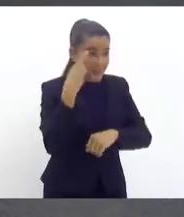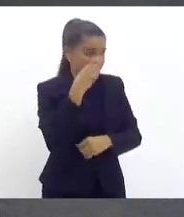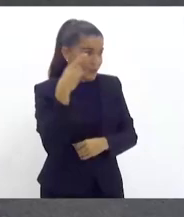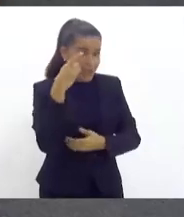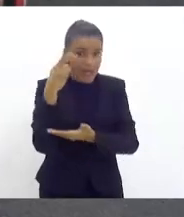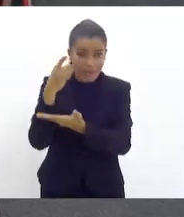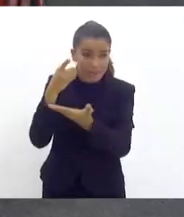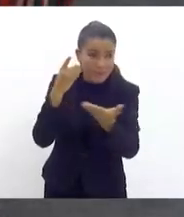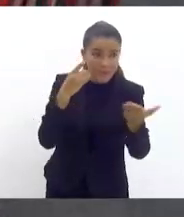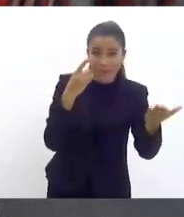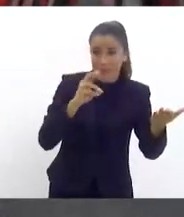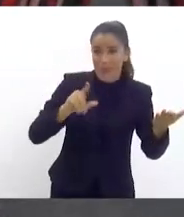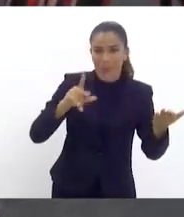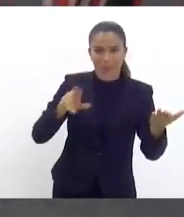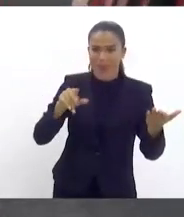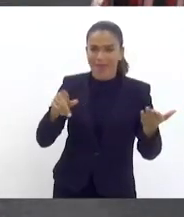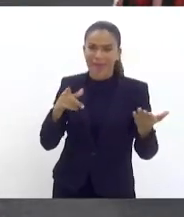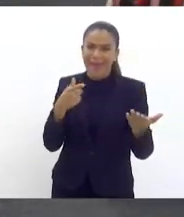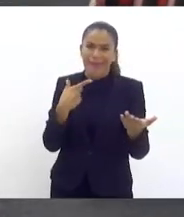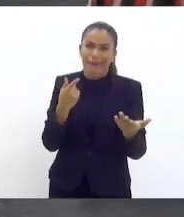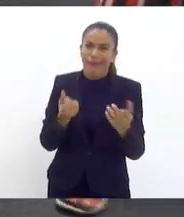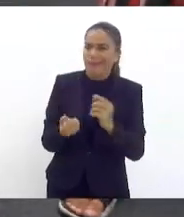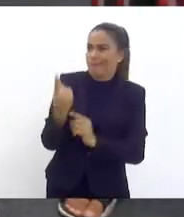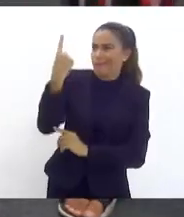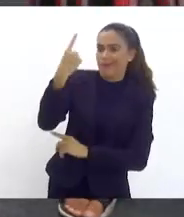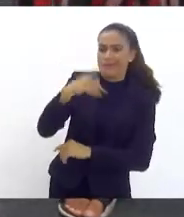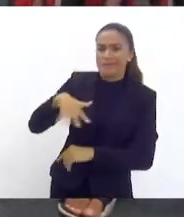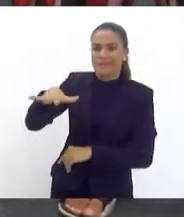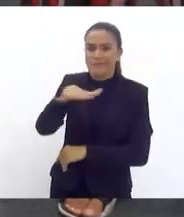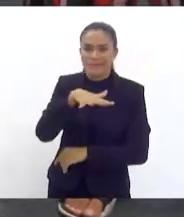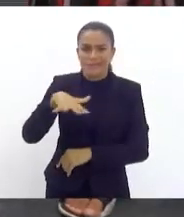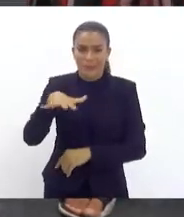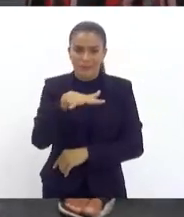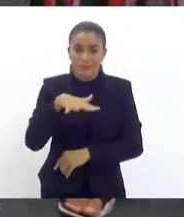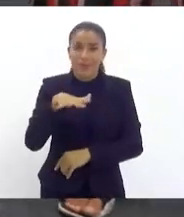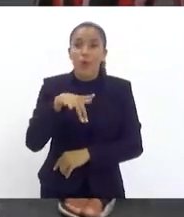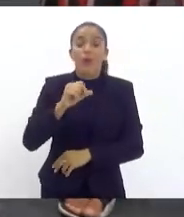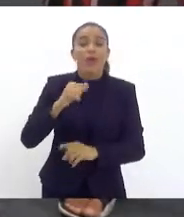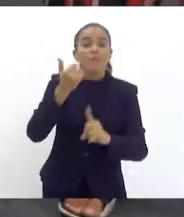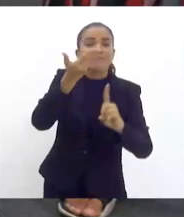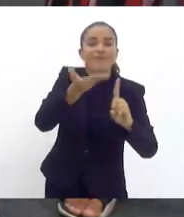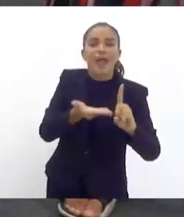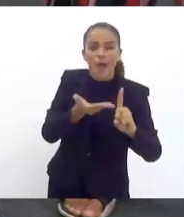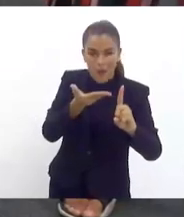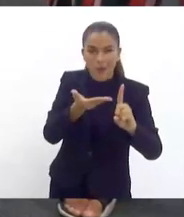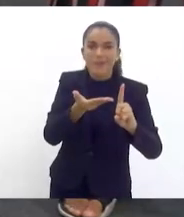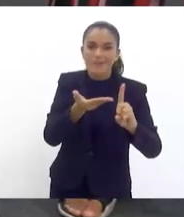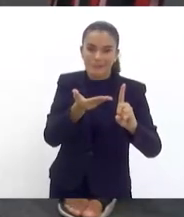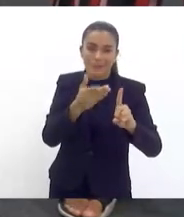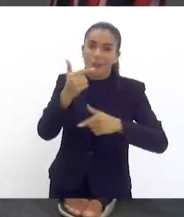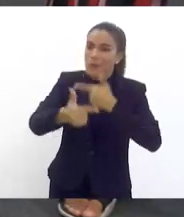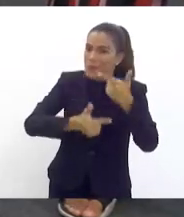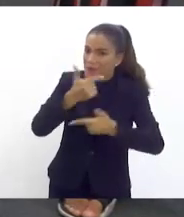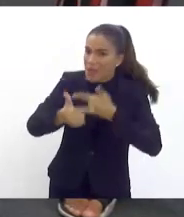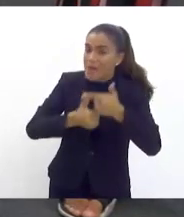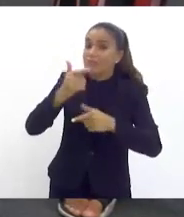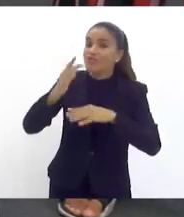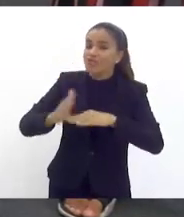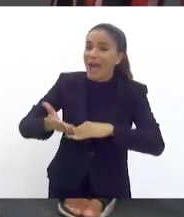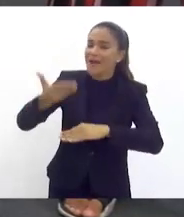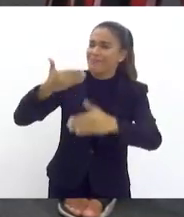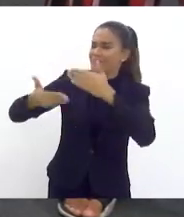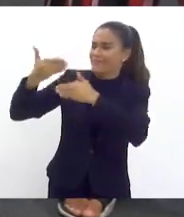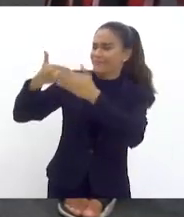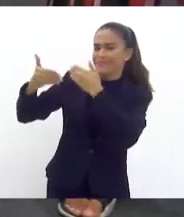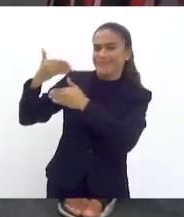não é incomum a cessão de espaço tendo em vista o reconhecimento de um trabalho já